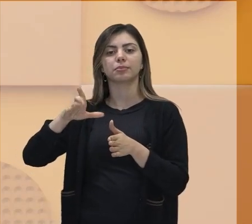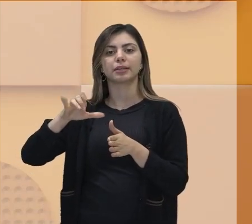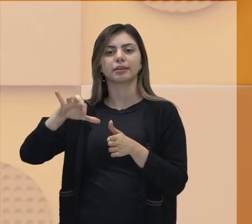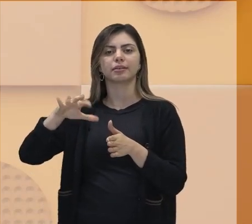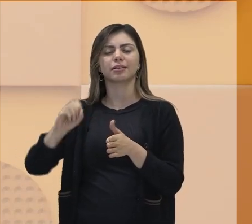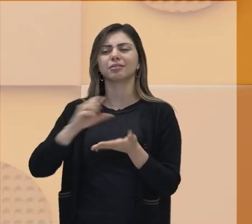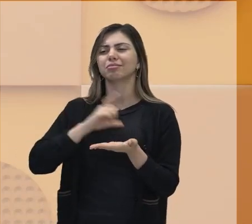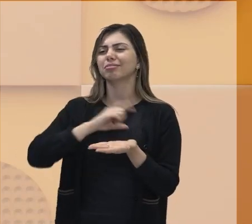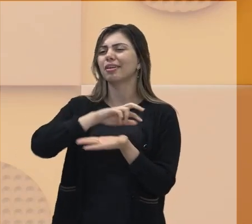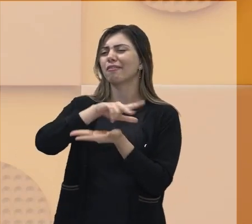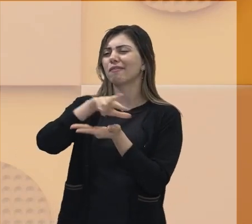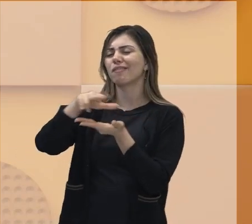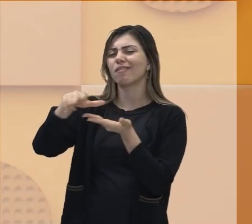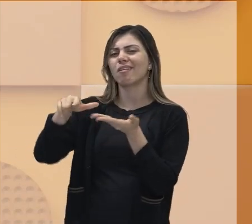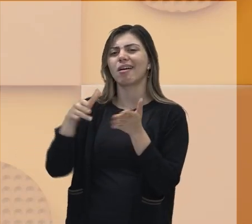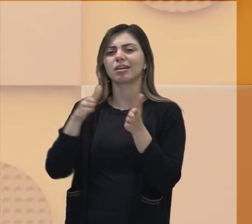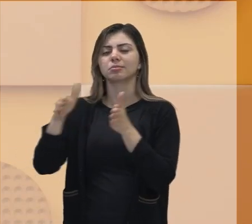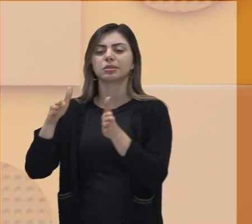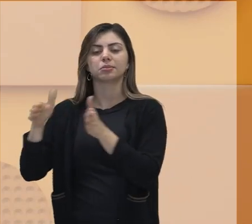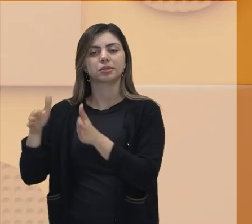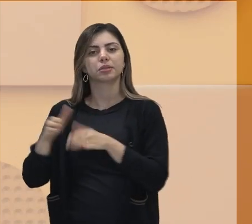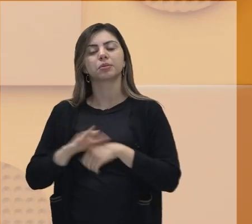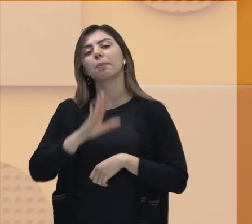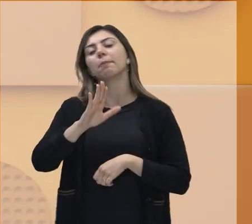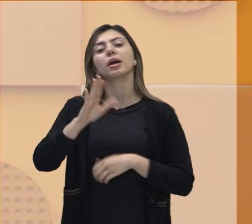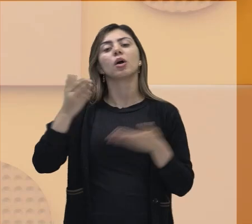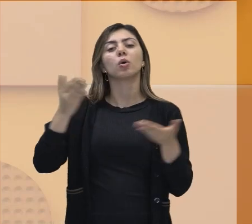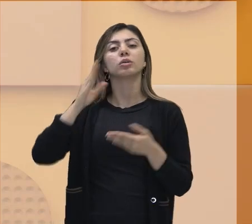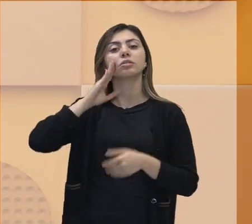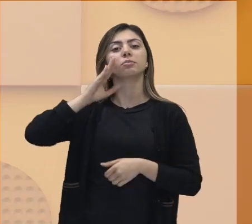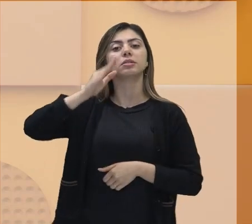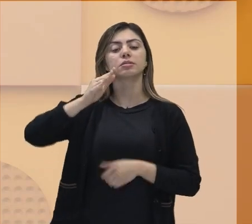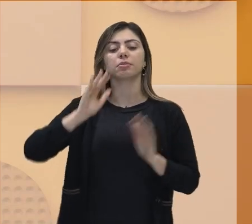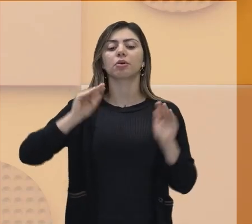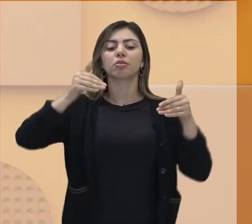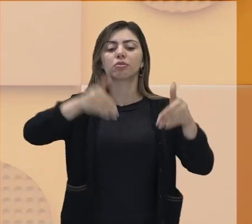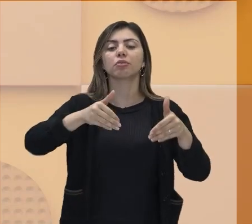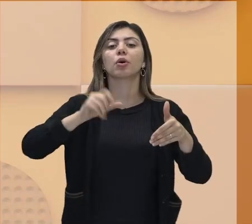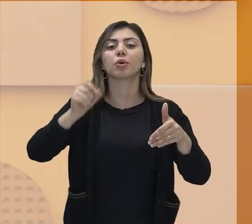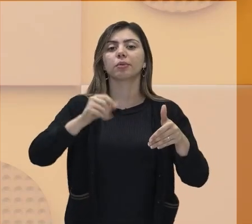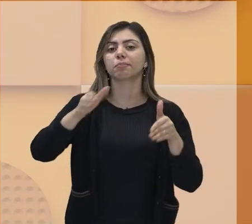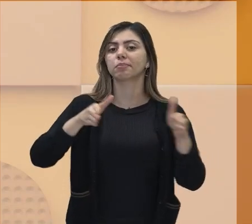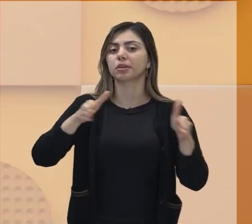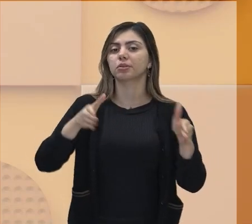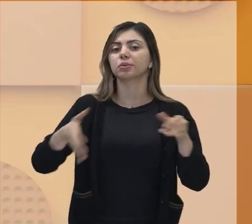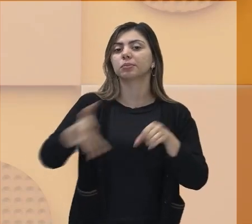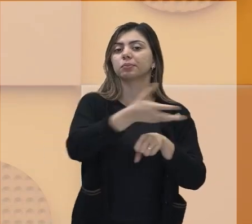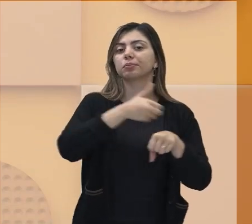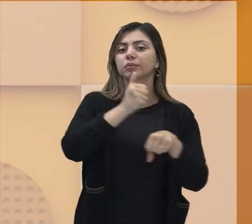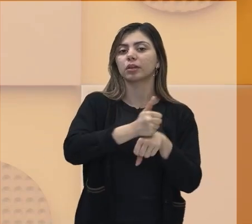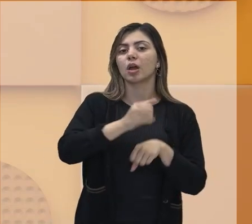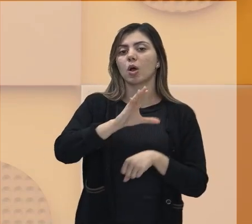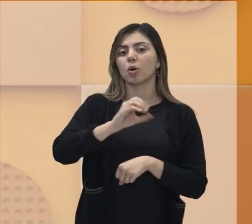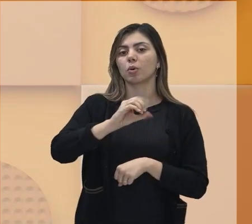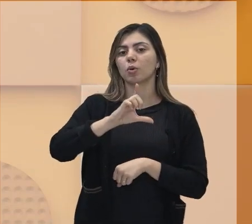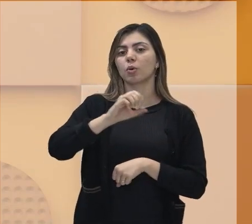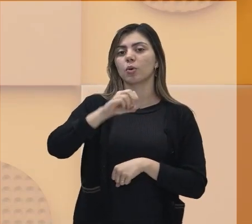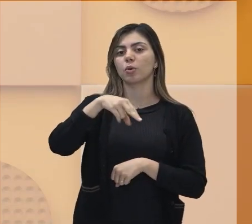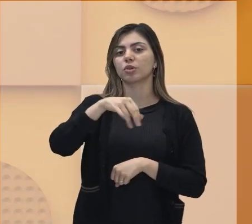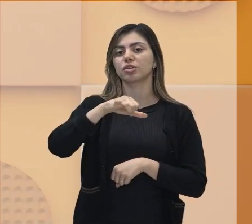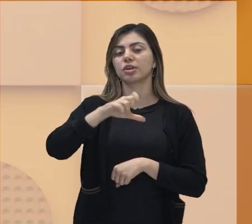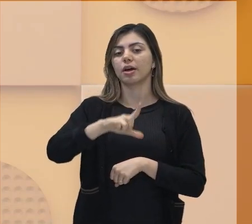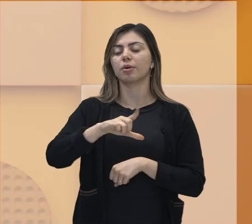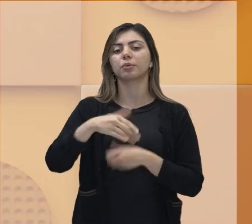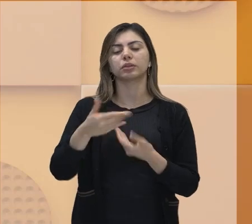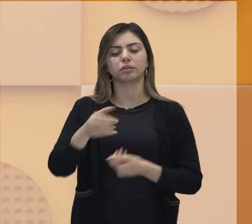dentre outros períodos, tá? Mas o nosso foco é no período colonial, na qual, né, o